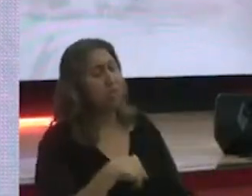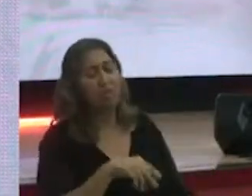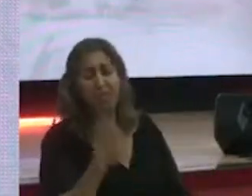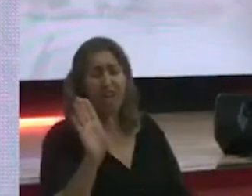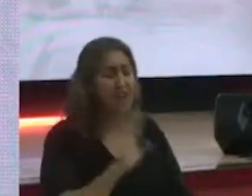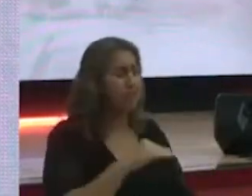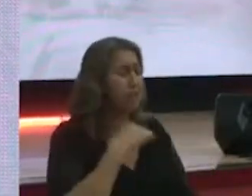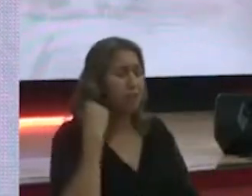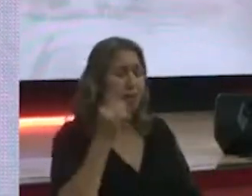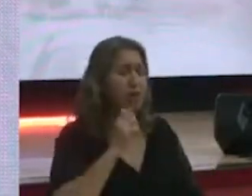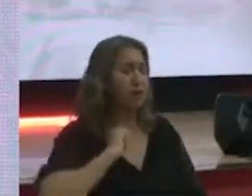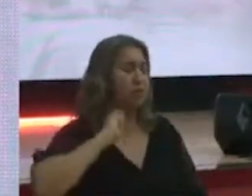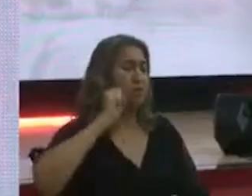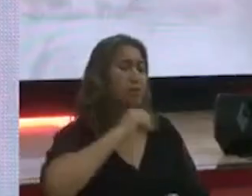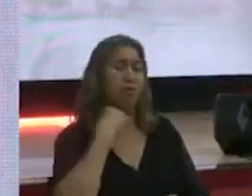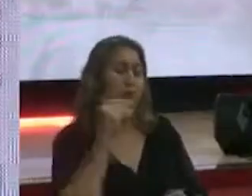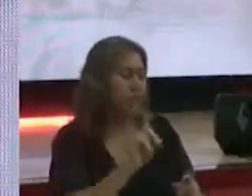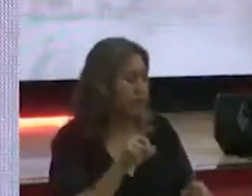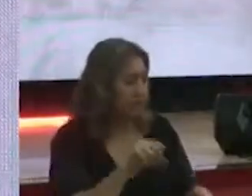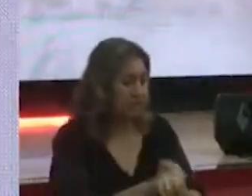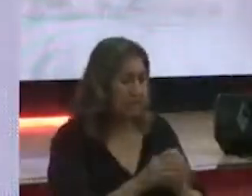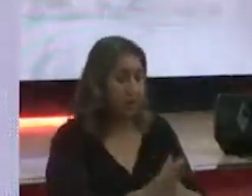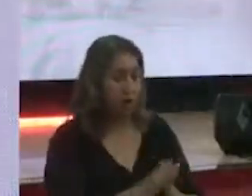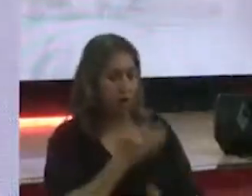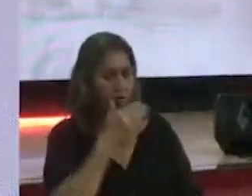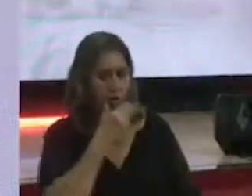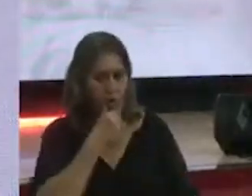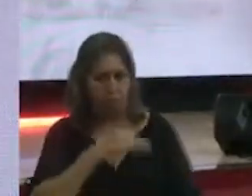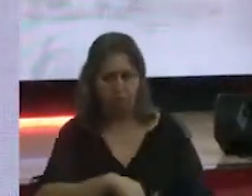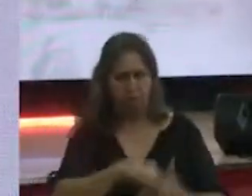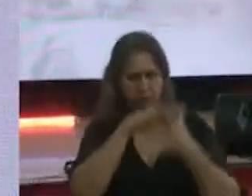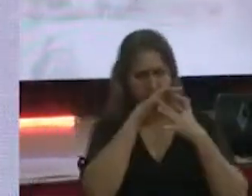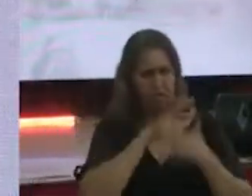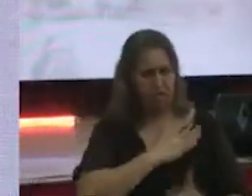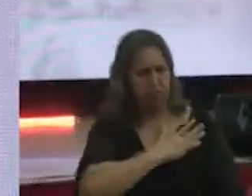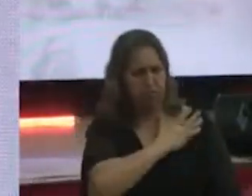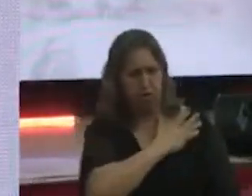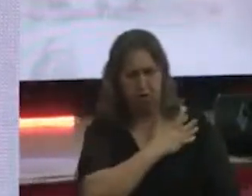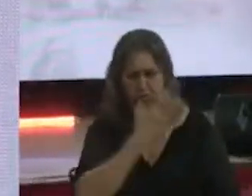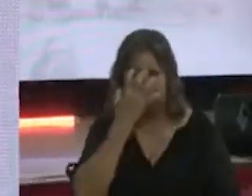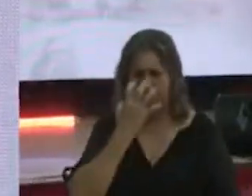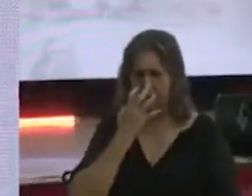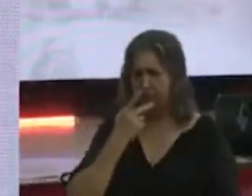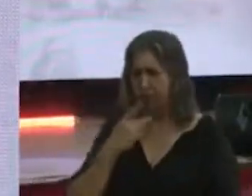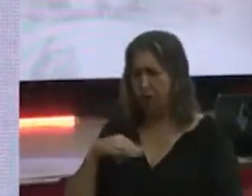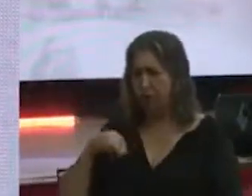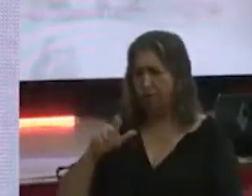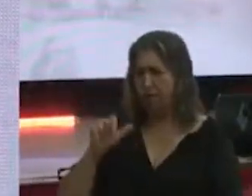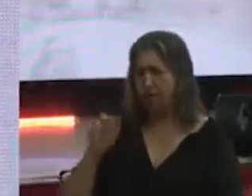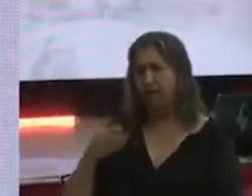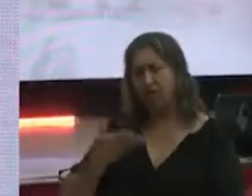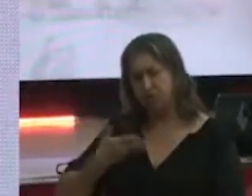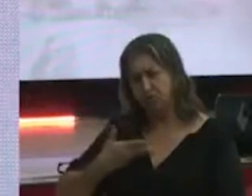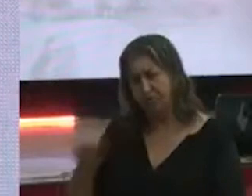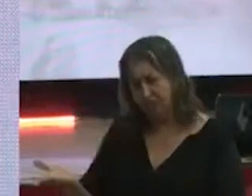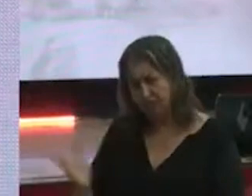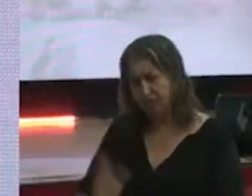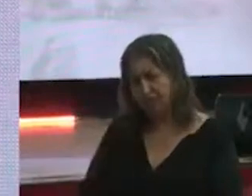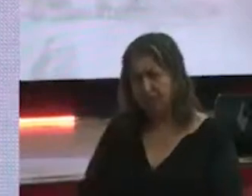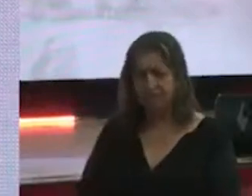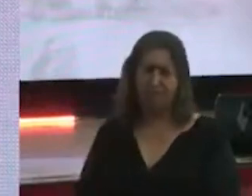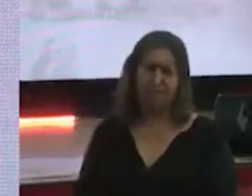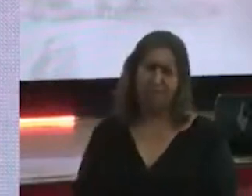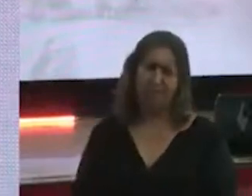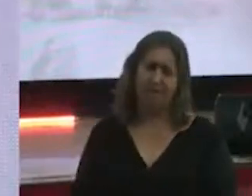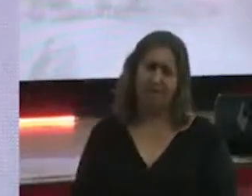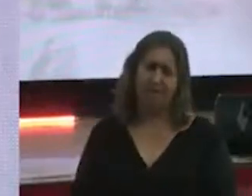morte George Washington que era um general muito sério disse para ele Miller eu sou teu amigo mas eu não